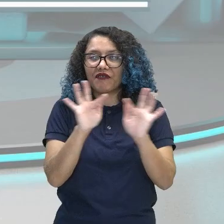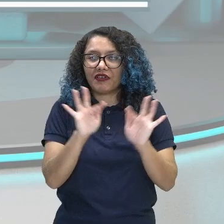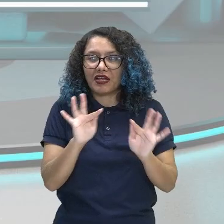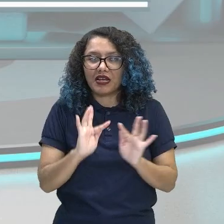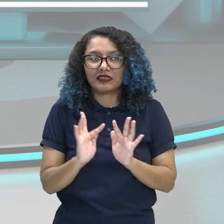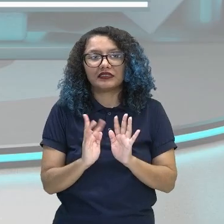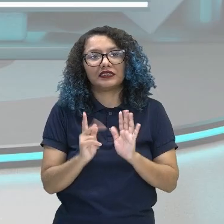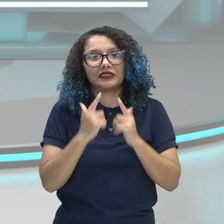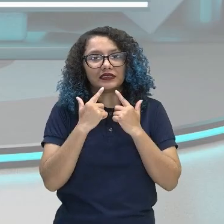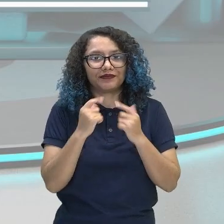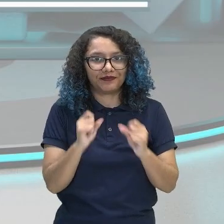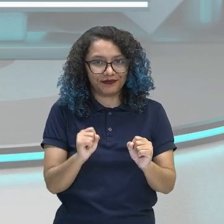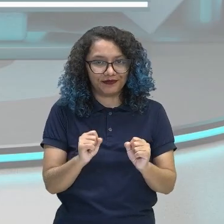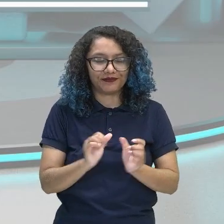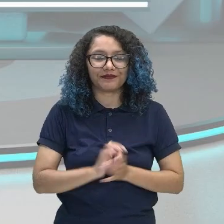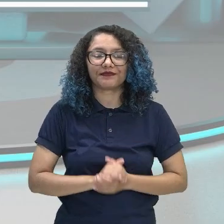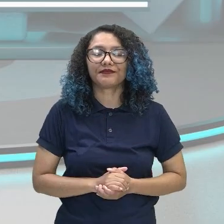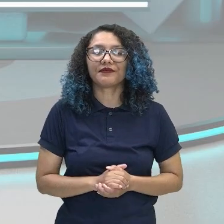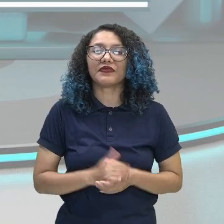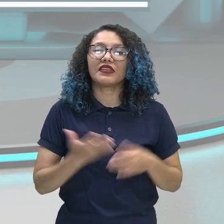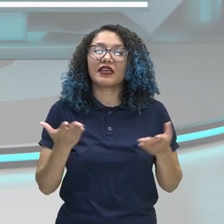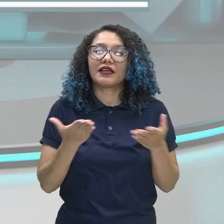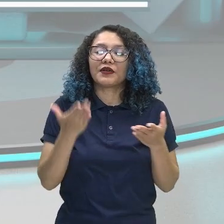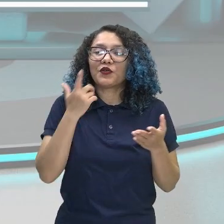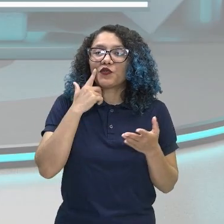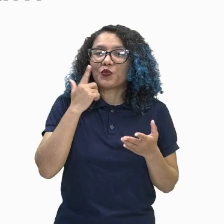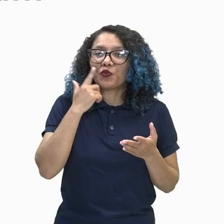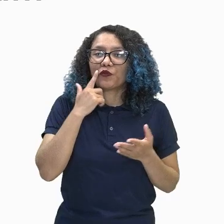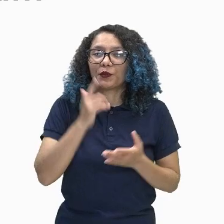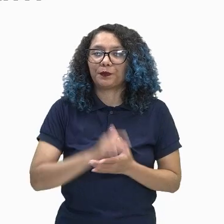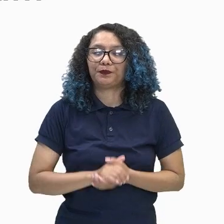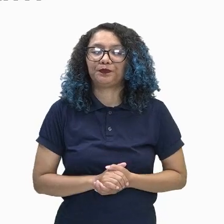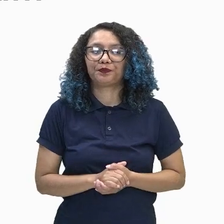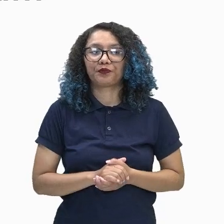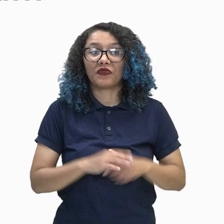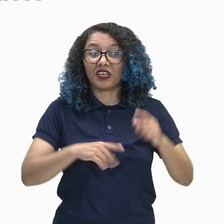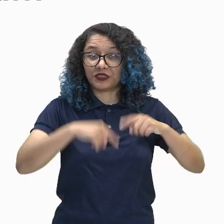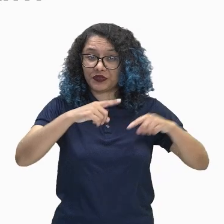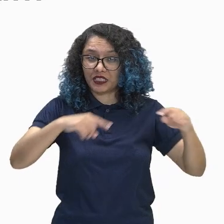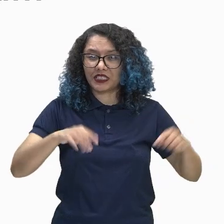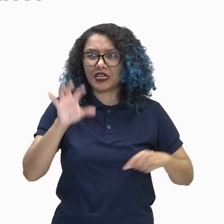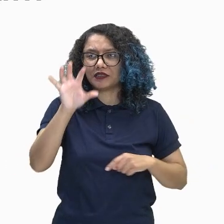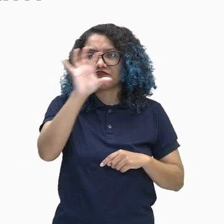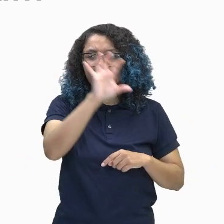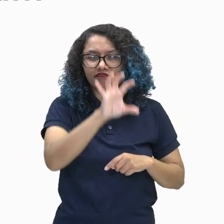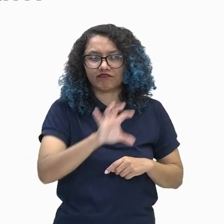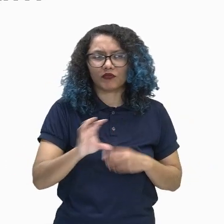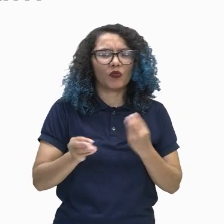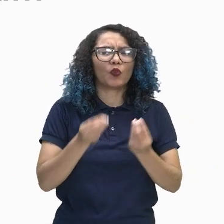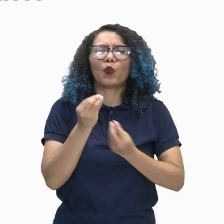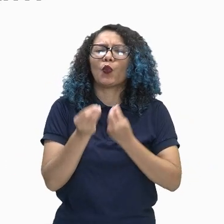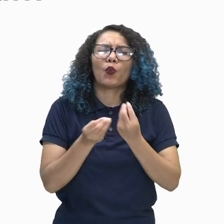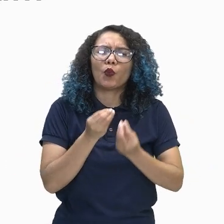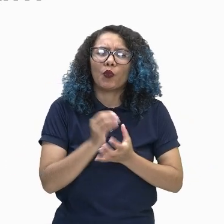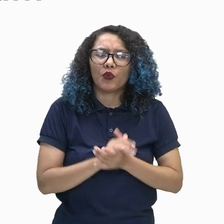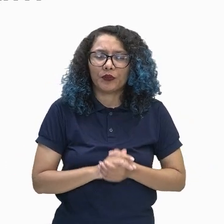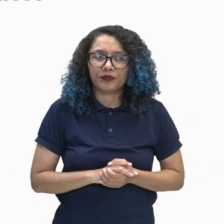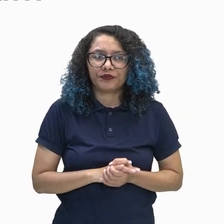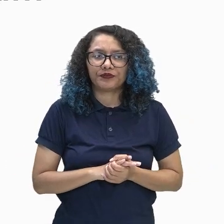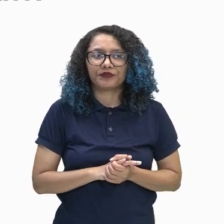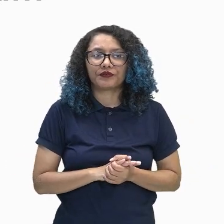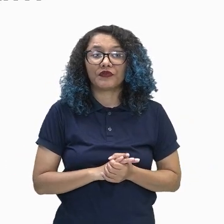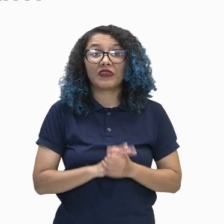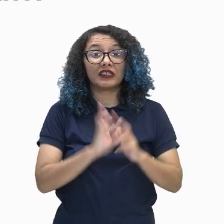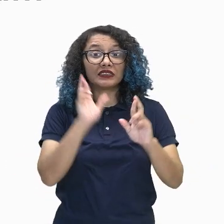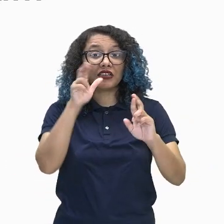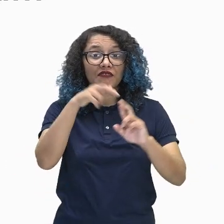linguísticas. Então, vamos ver a variedade regional. Então, as variedades regionais, que é o